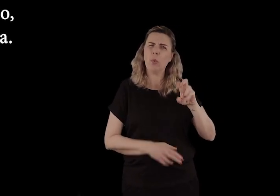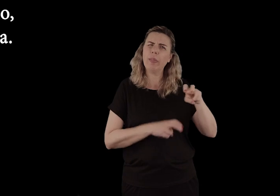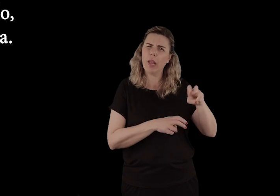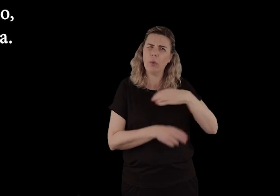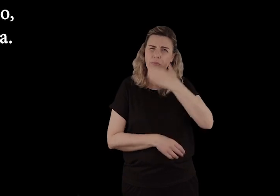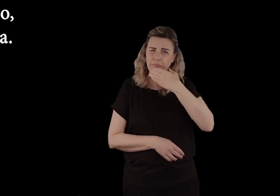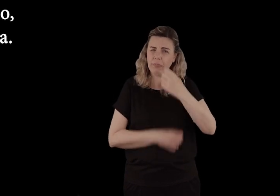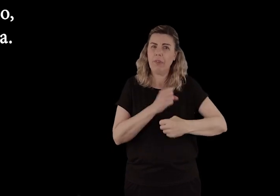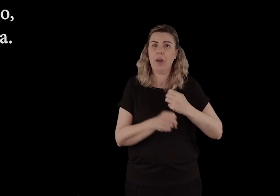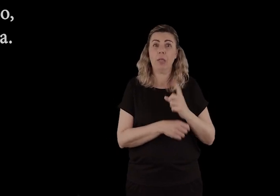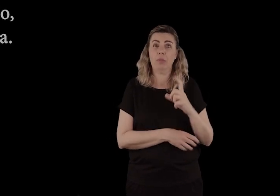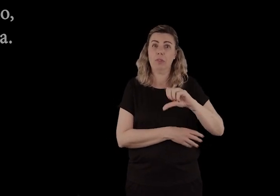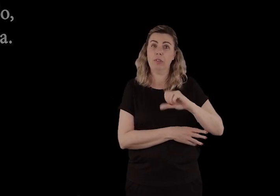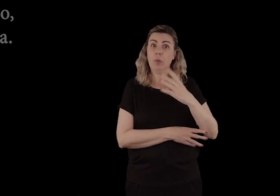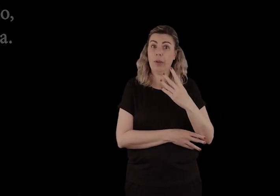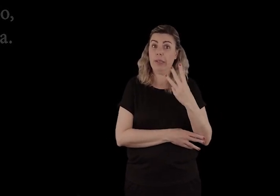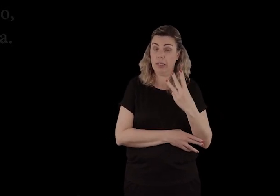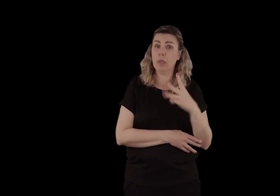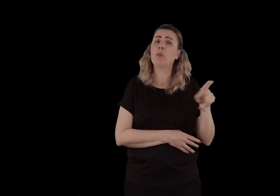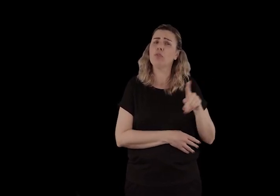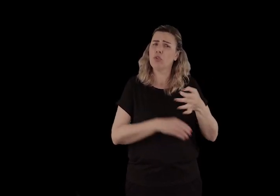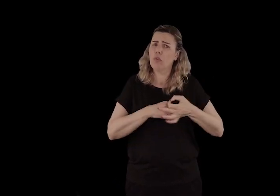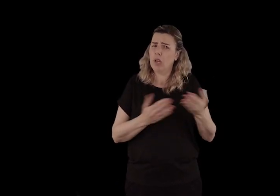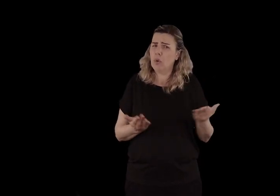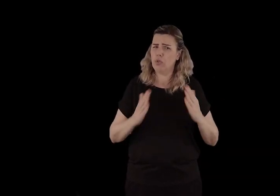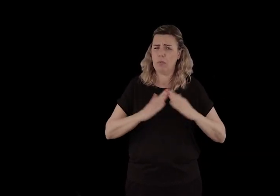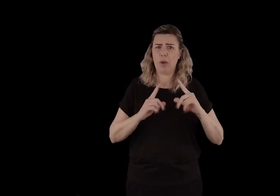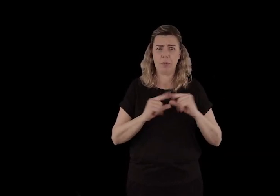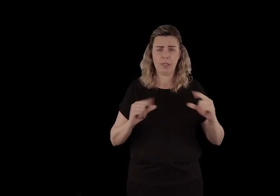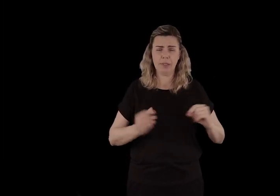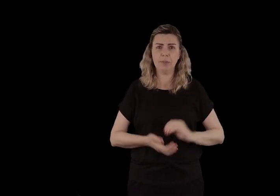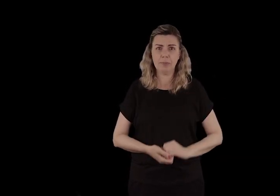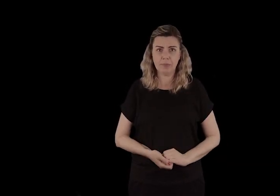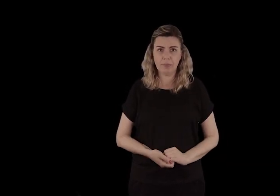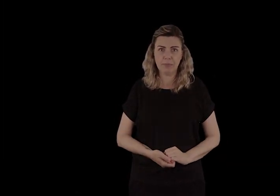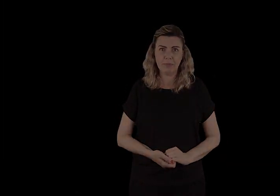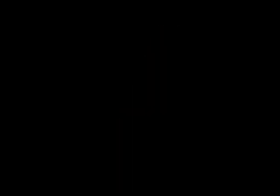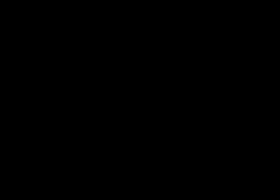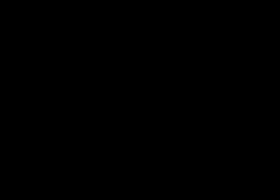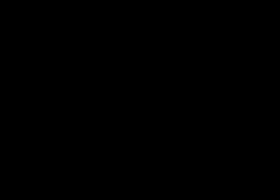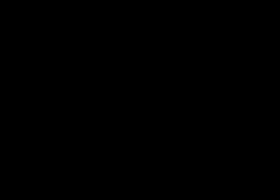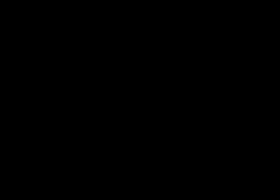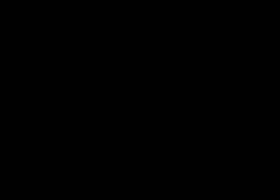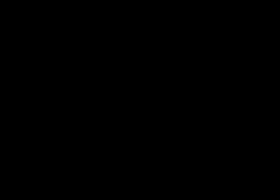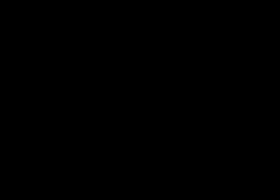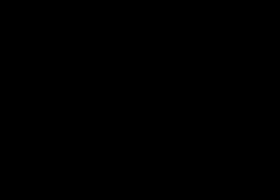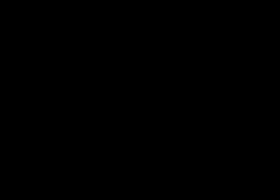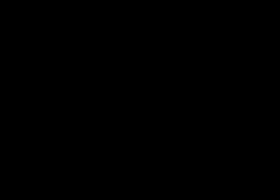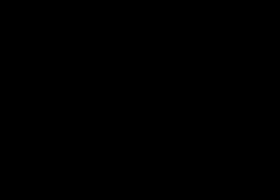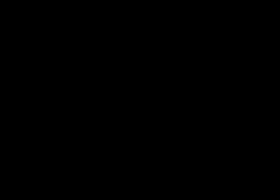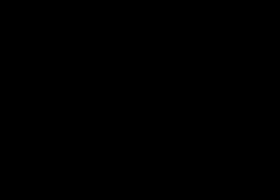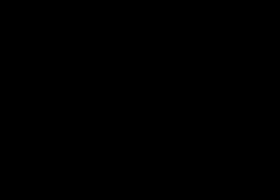em 1943. Professor e advogado, vive hoje em Brasília. Depoimentos: Fátima Silva, secretária-geral da